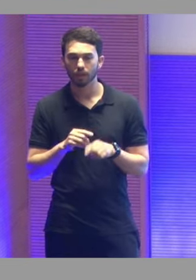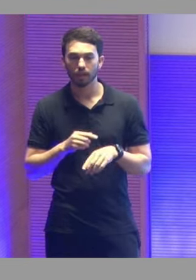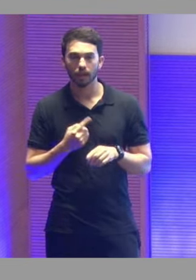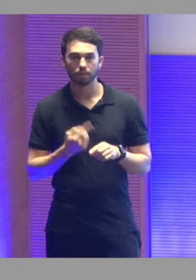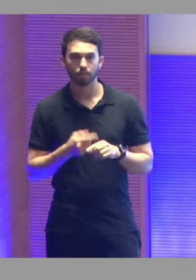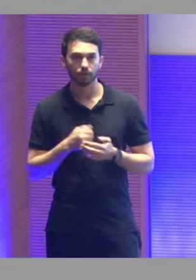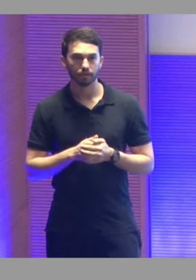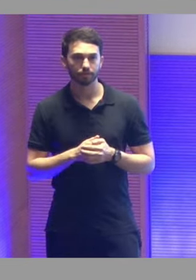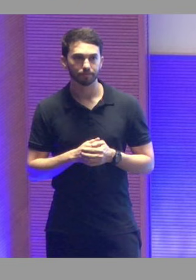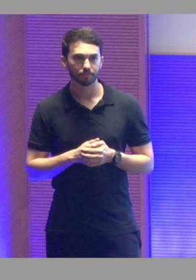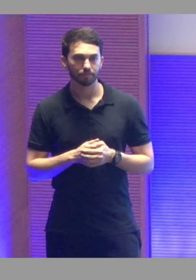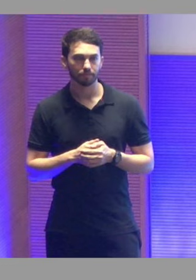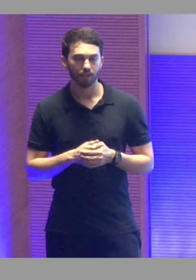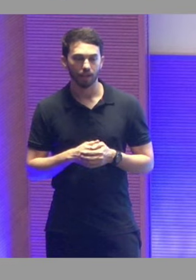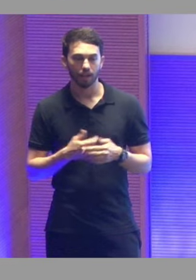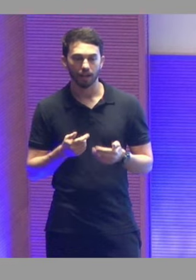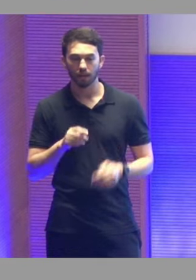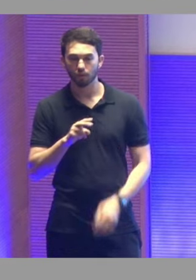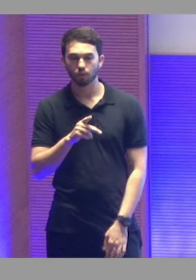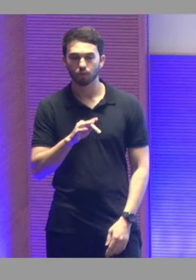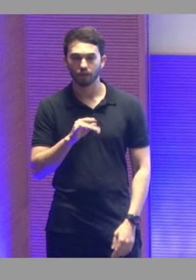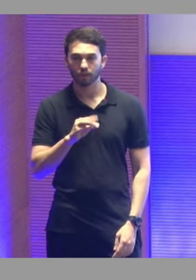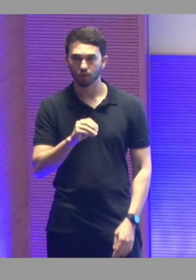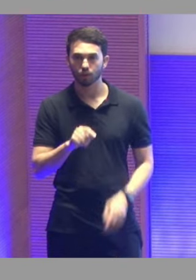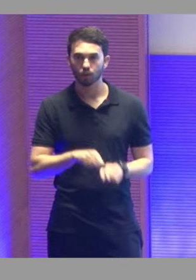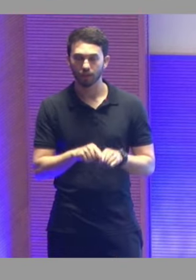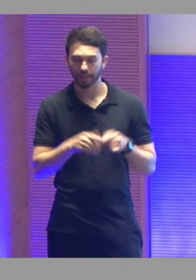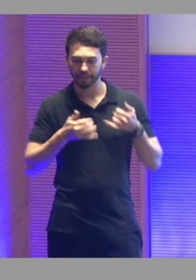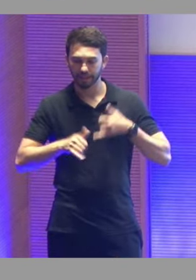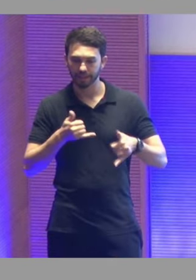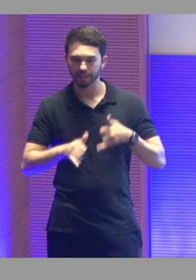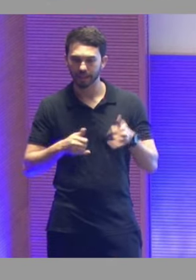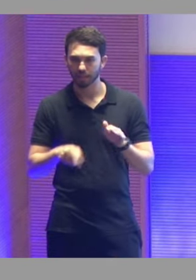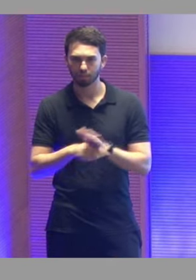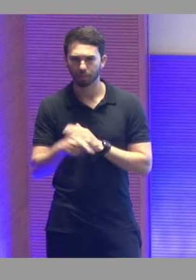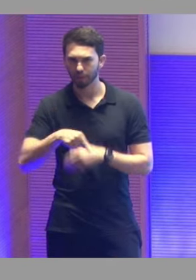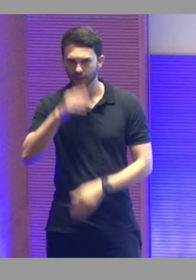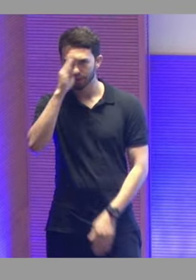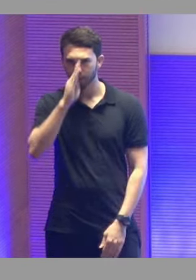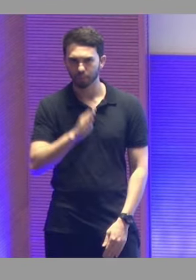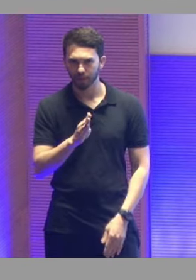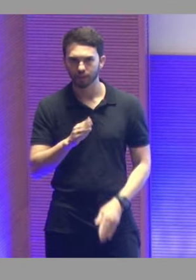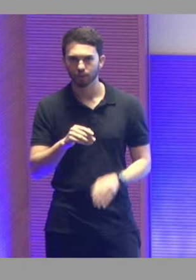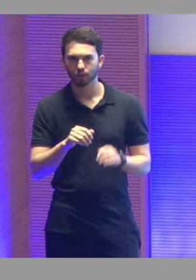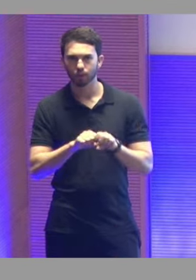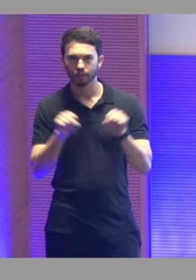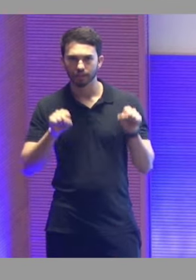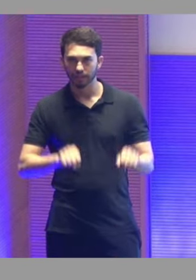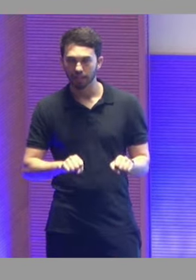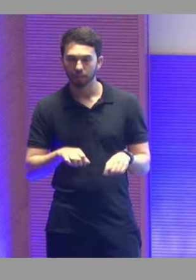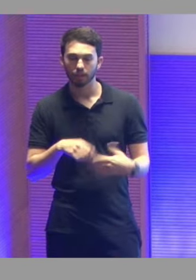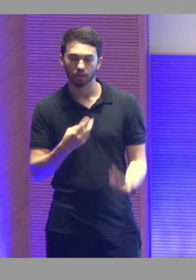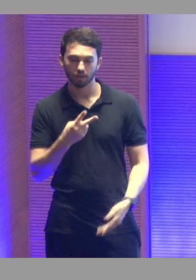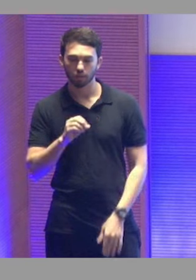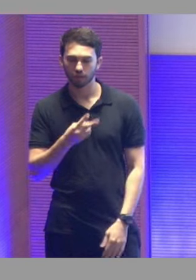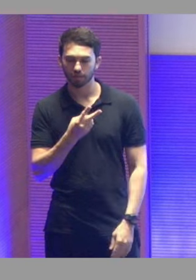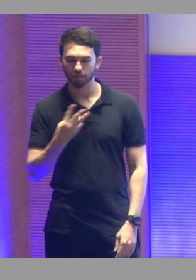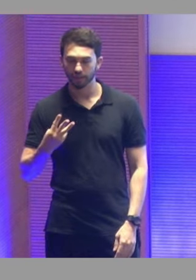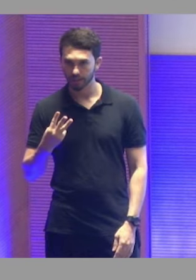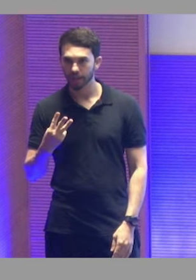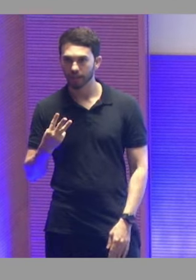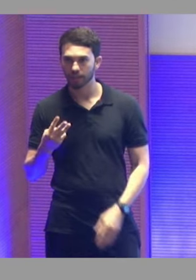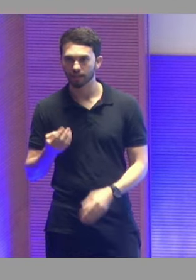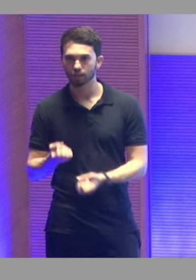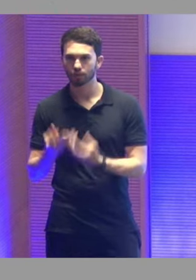interligado Nacional que é um fator de emissão médio da geração de eletricidade no Brasil então no ano de 2023 ano inventariado